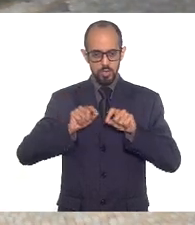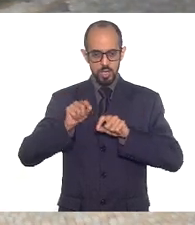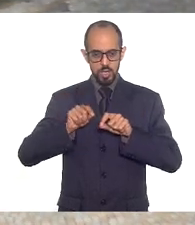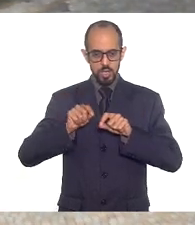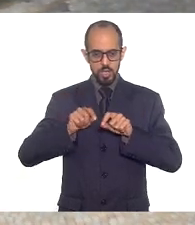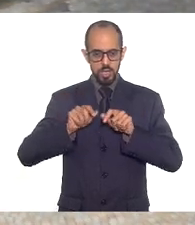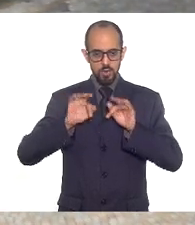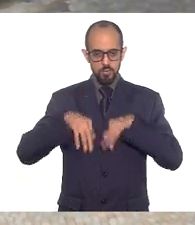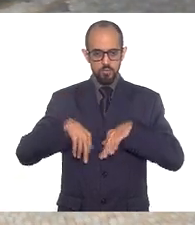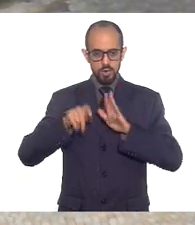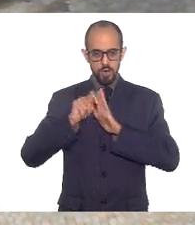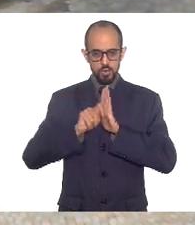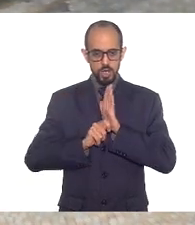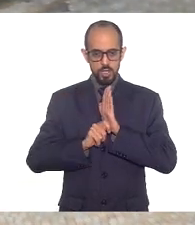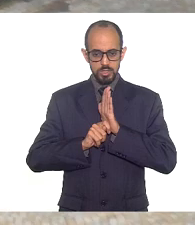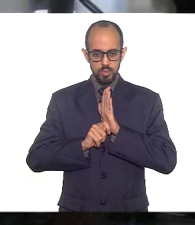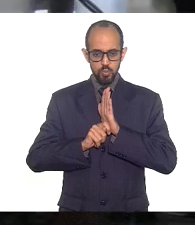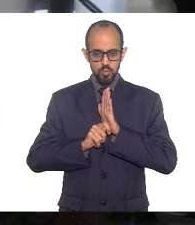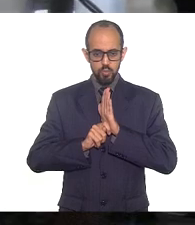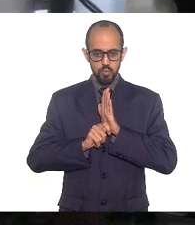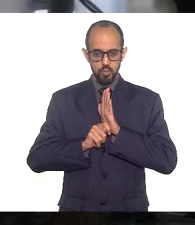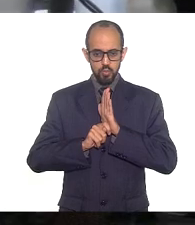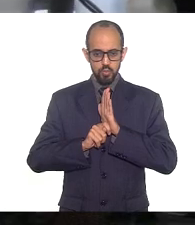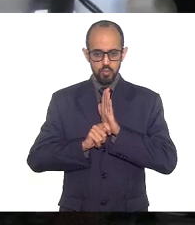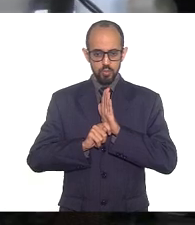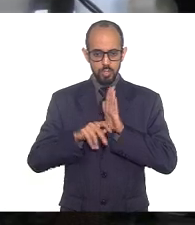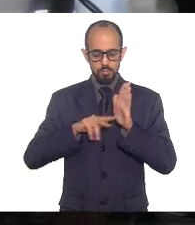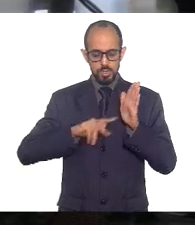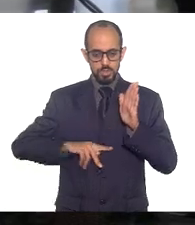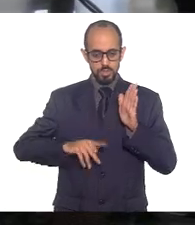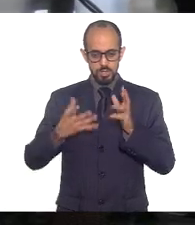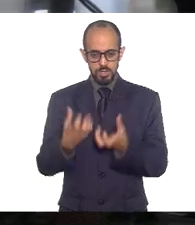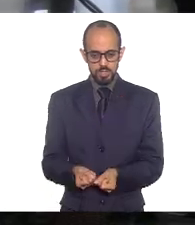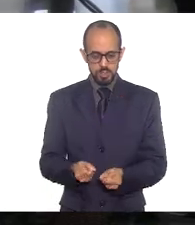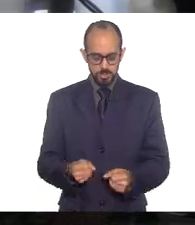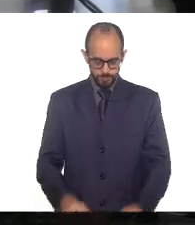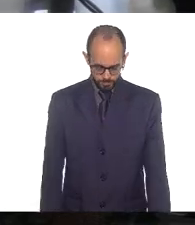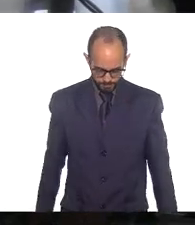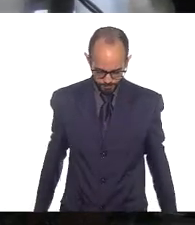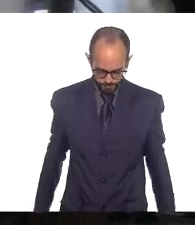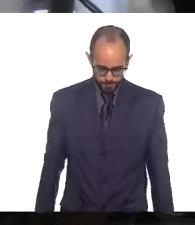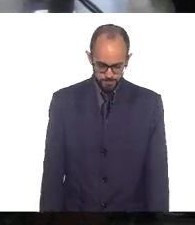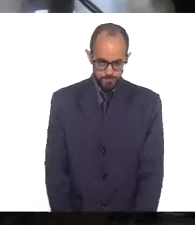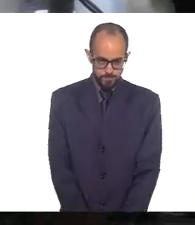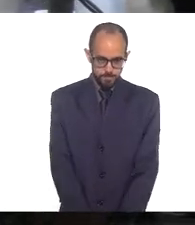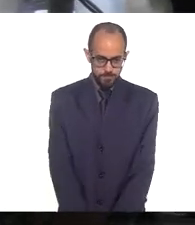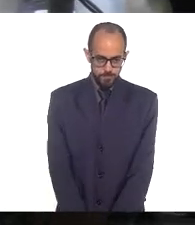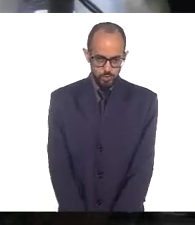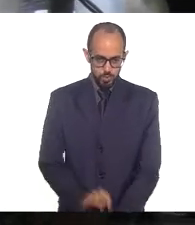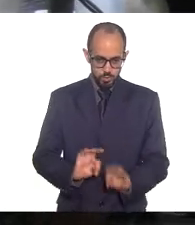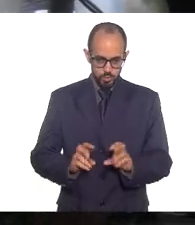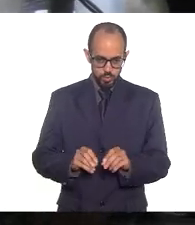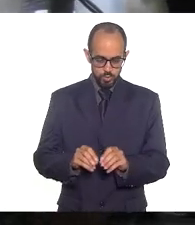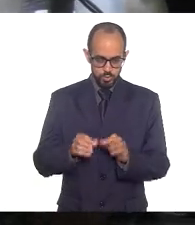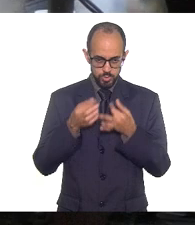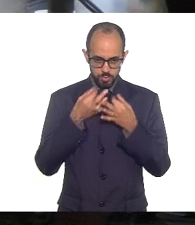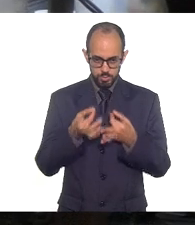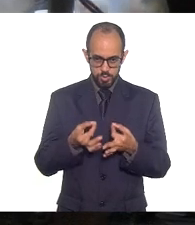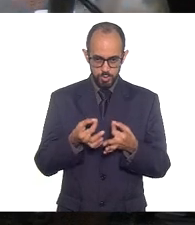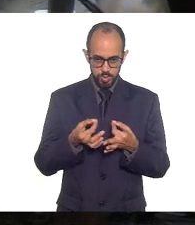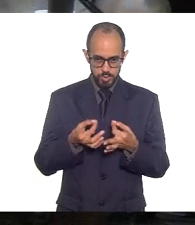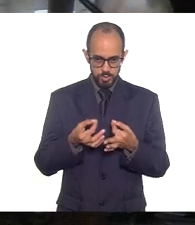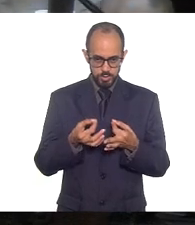maneira forma final de redação e a presença de febre e os pareceres emitidos